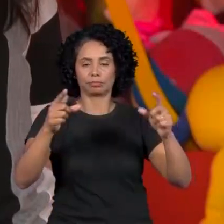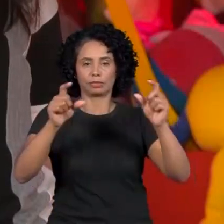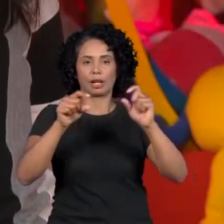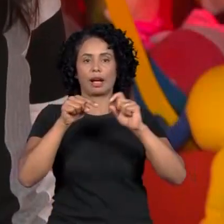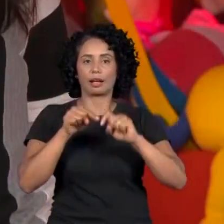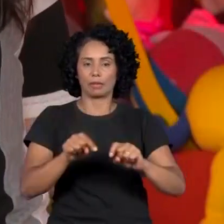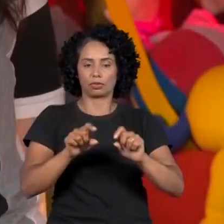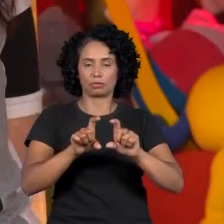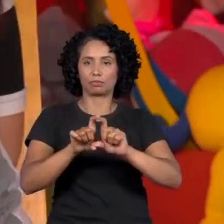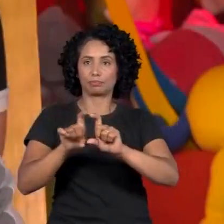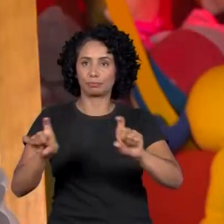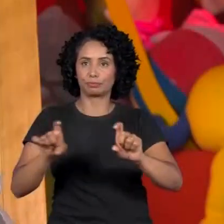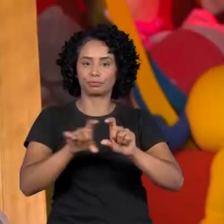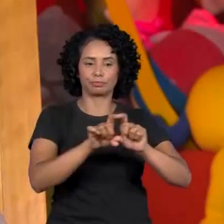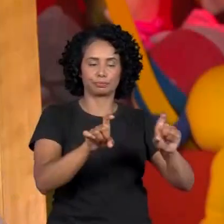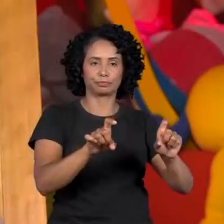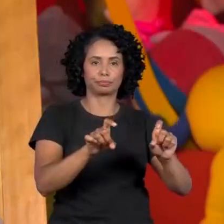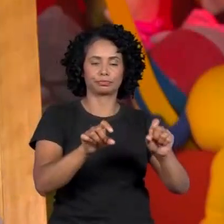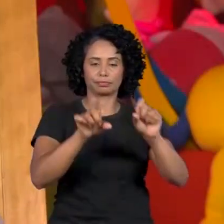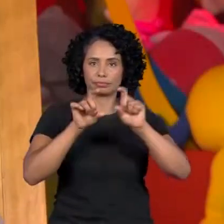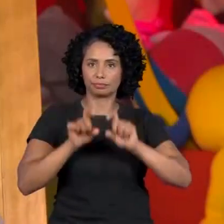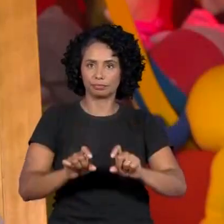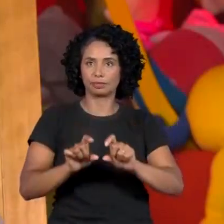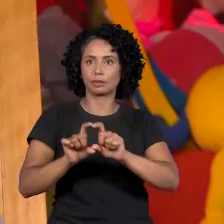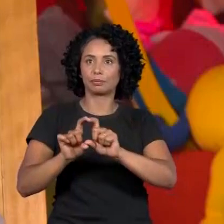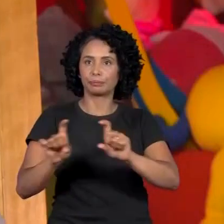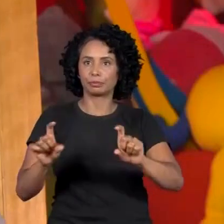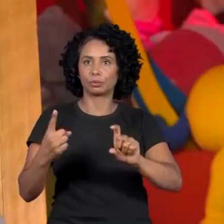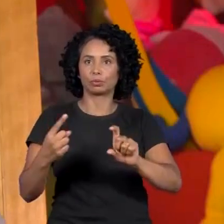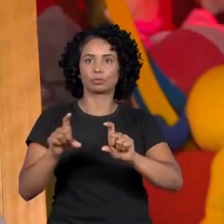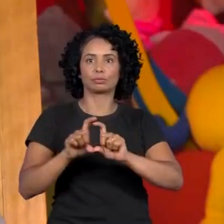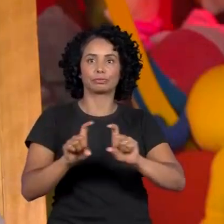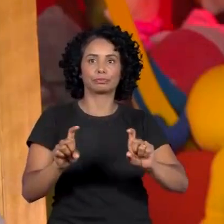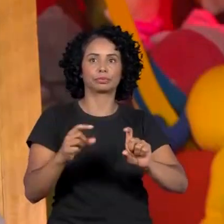essas tiras, ok?